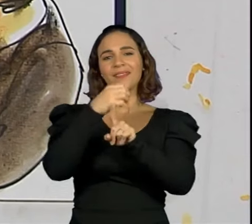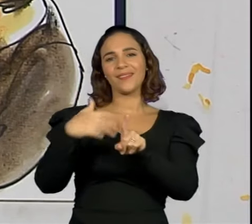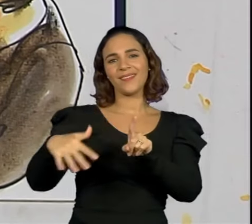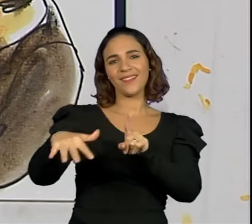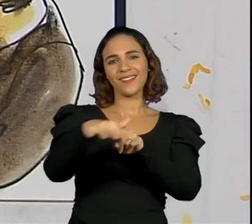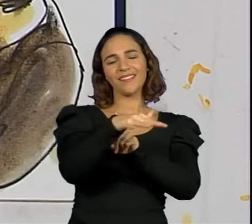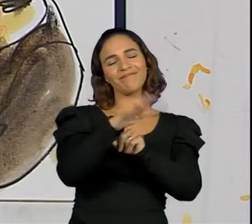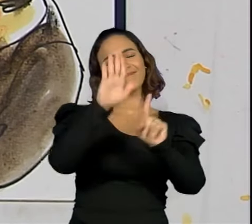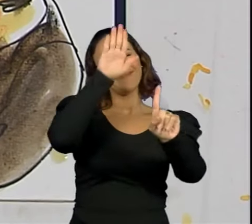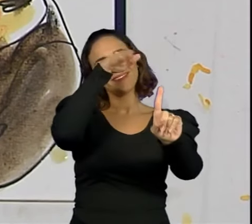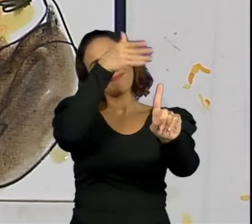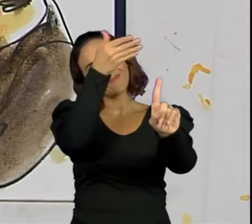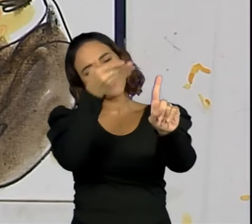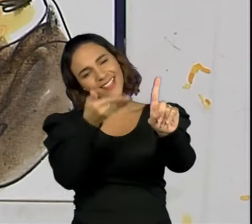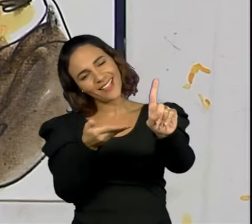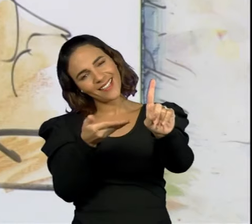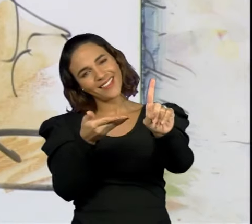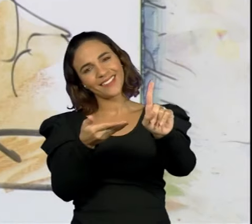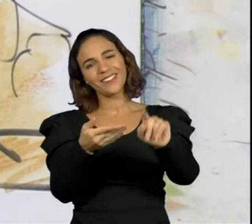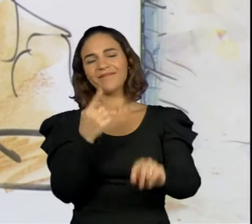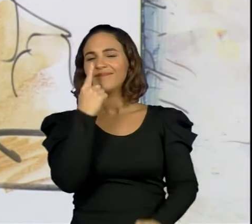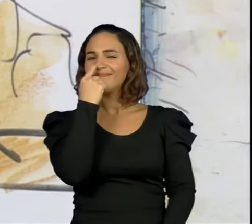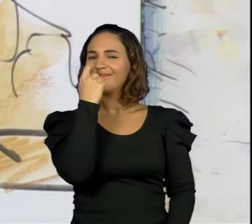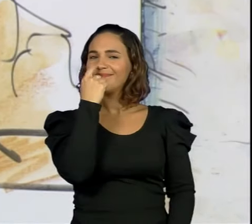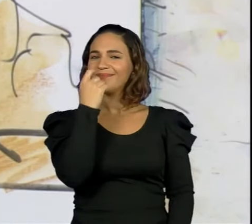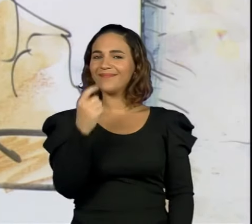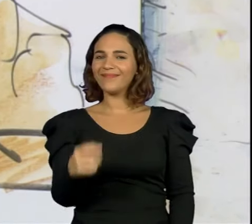É a nossa homenagem a ele.